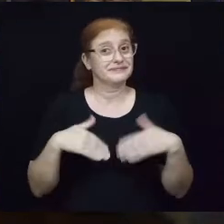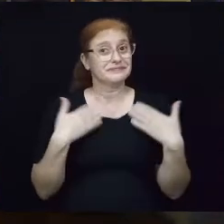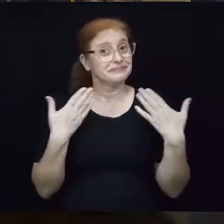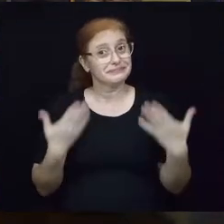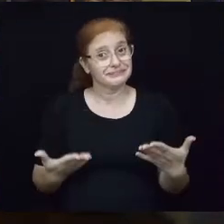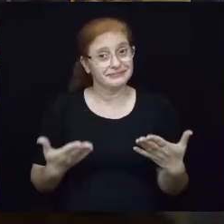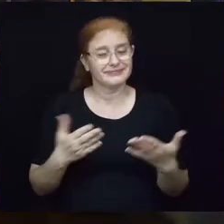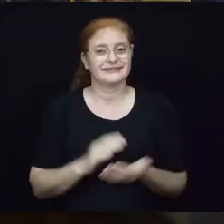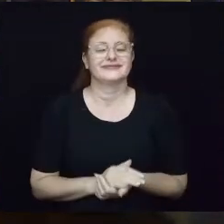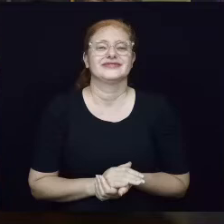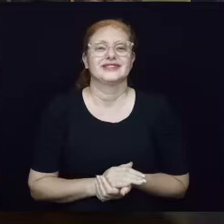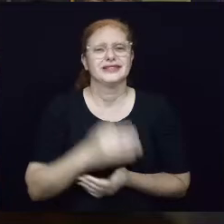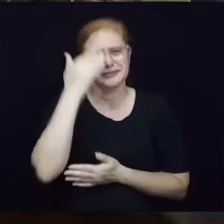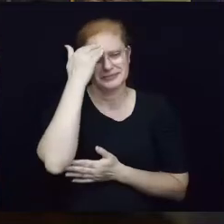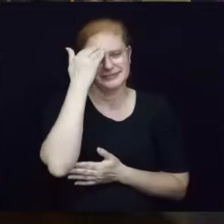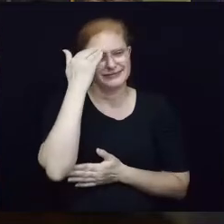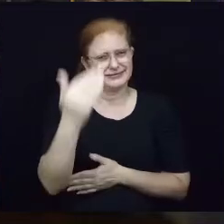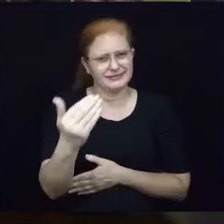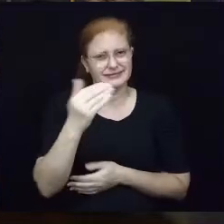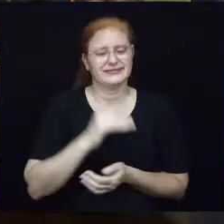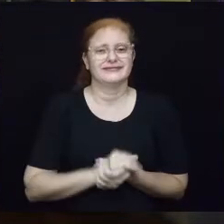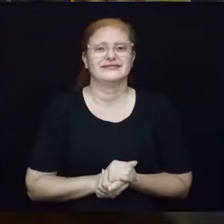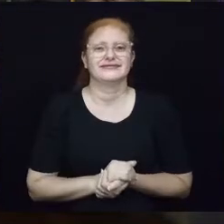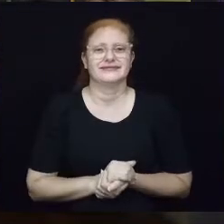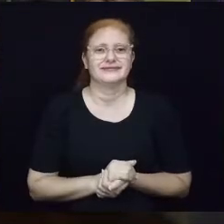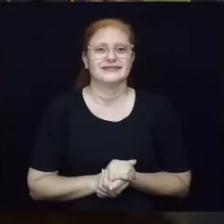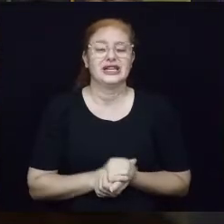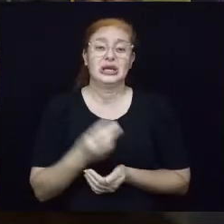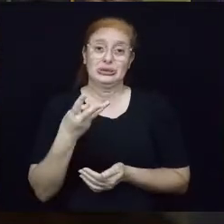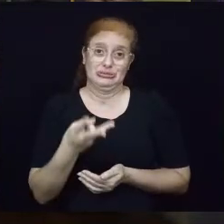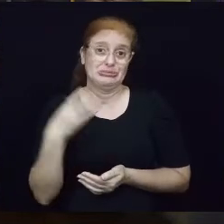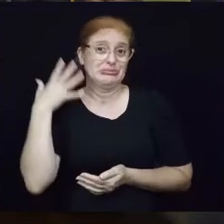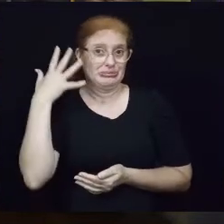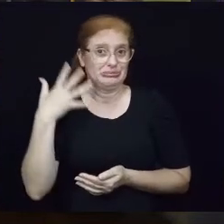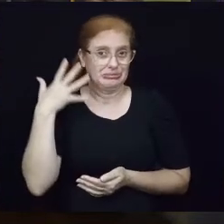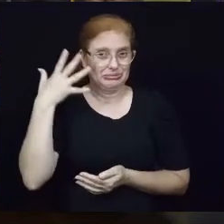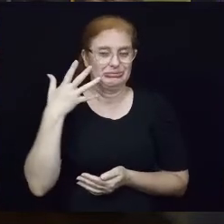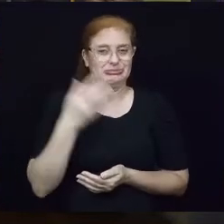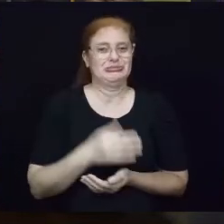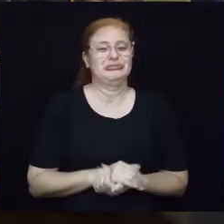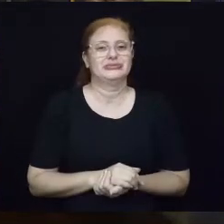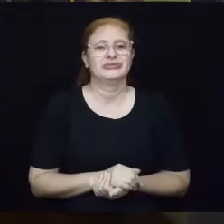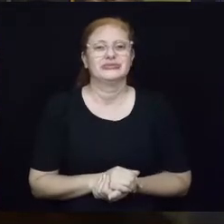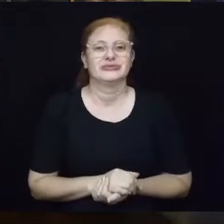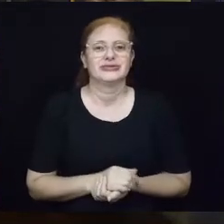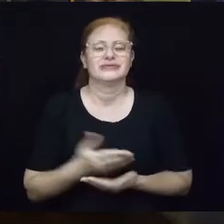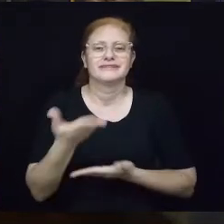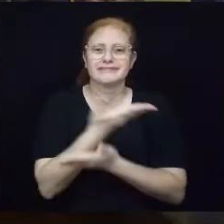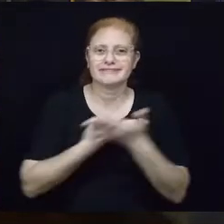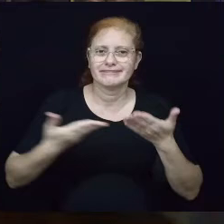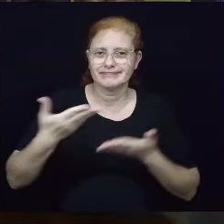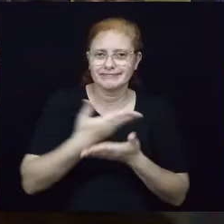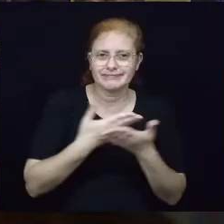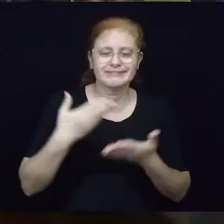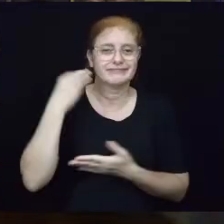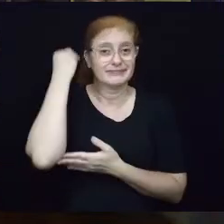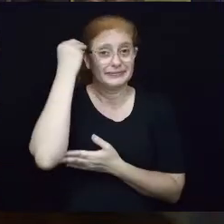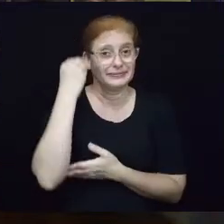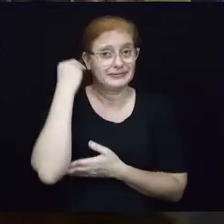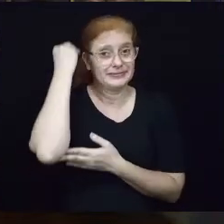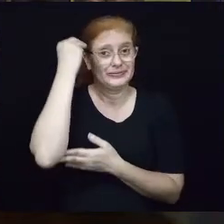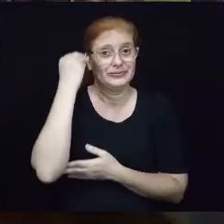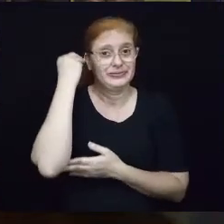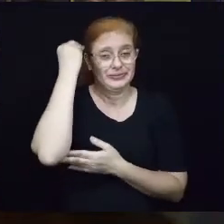Gente, então, primeiro, muito obrigada, Neiva, Mauro, Caio, né, por compartilharem todas